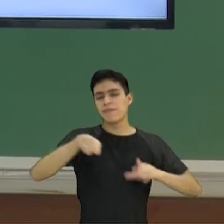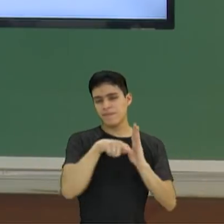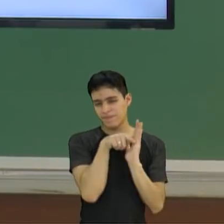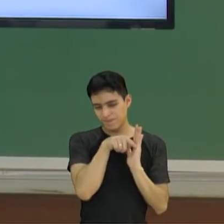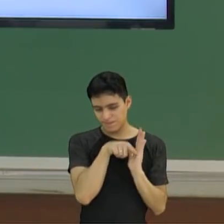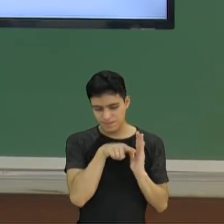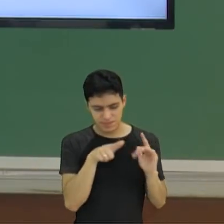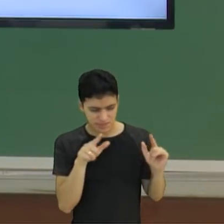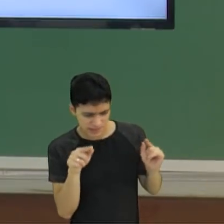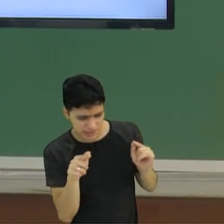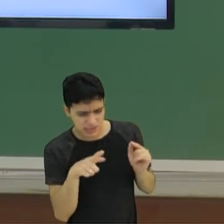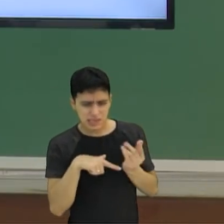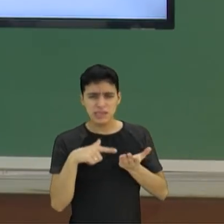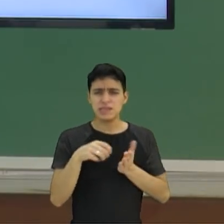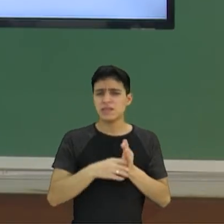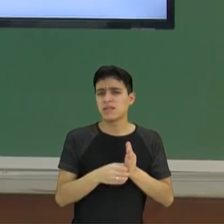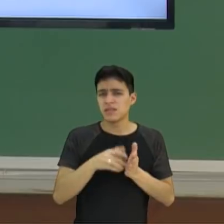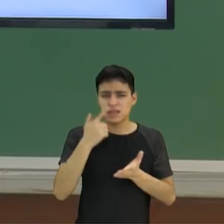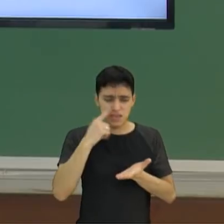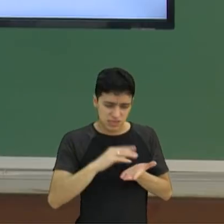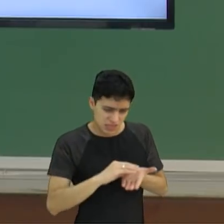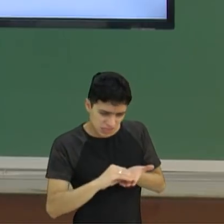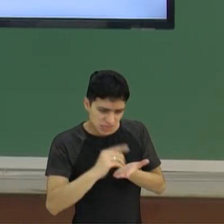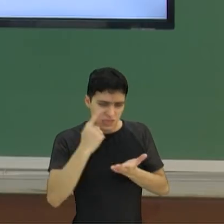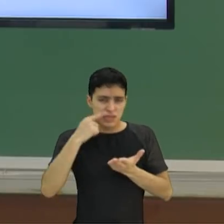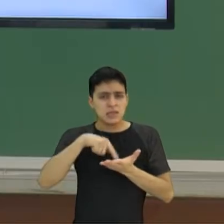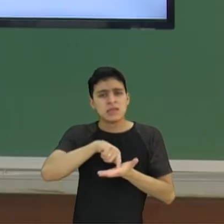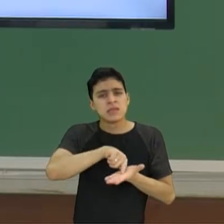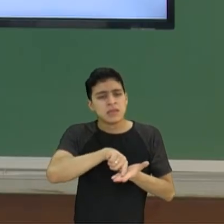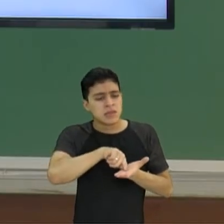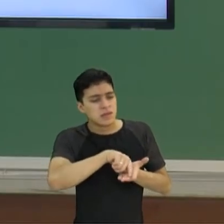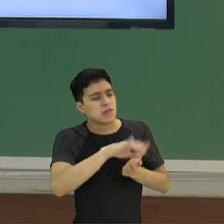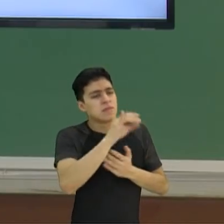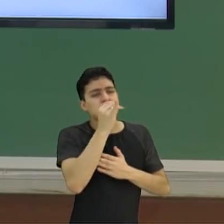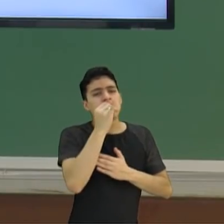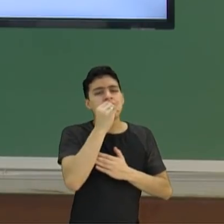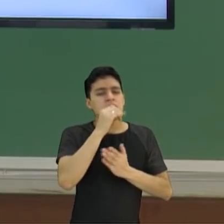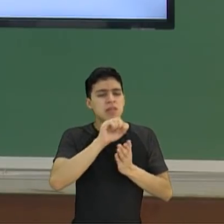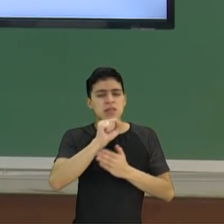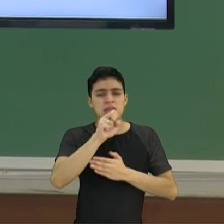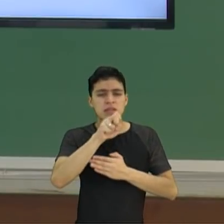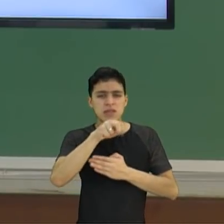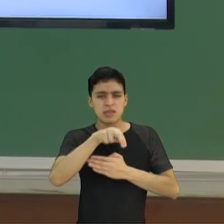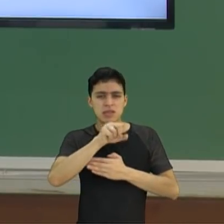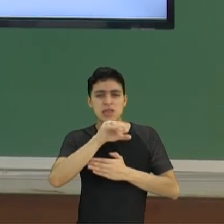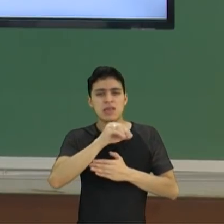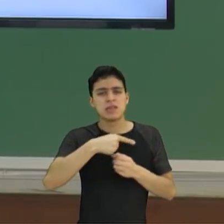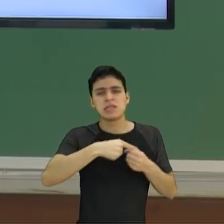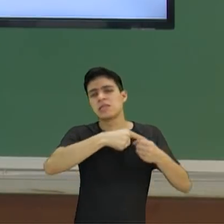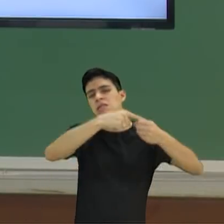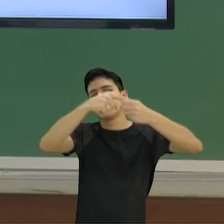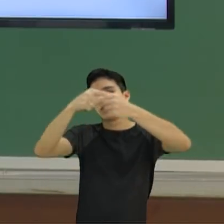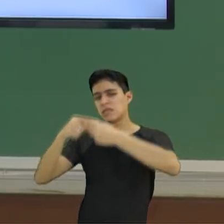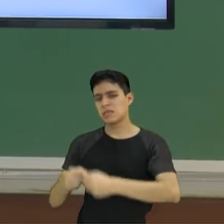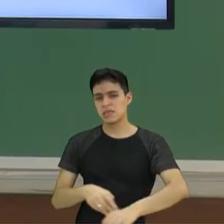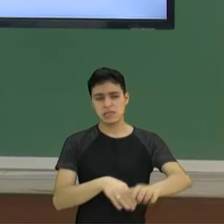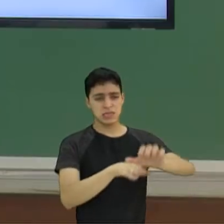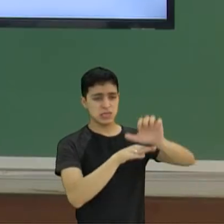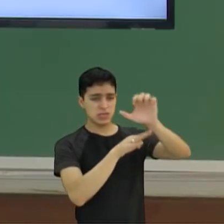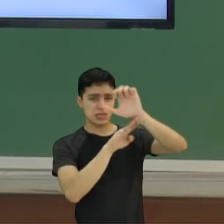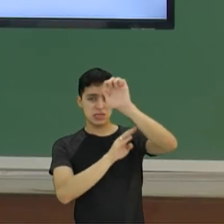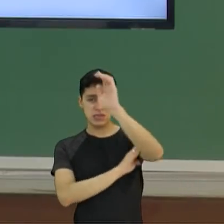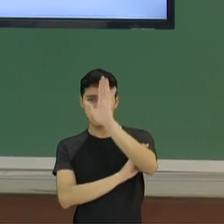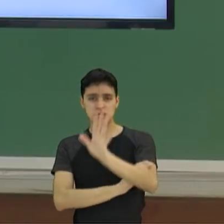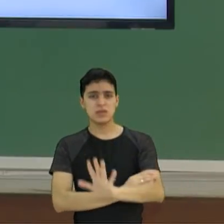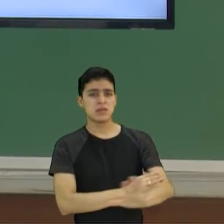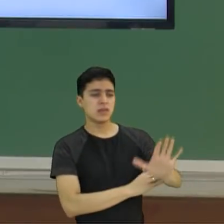onde há vários dados estatísticos, pesquisas, como o censo de cidades, do estado, do Brasil,